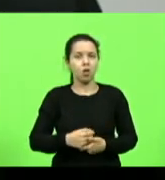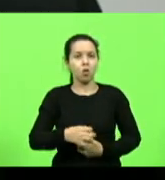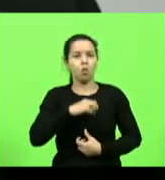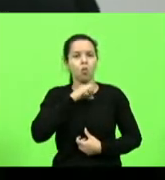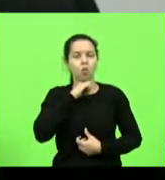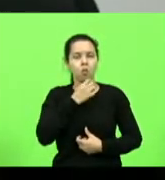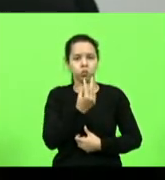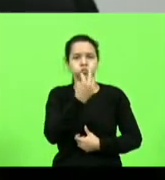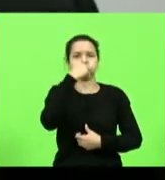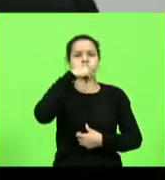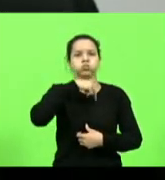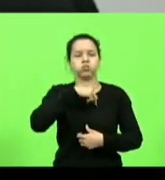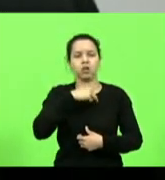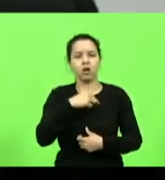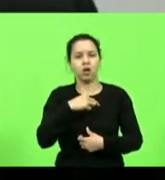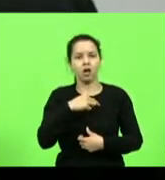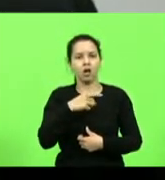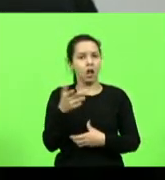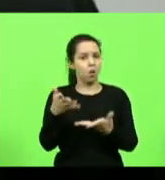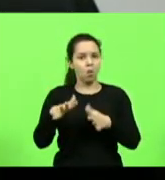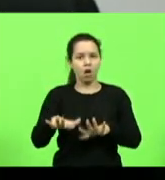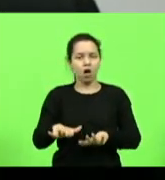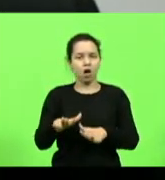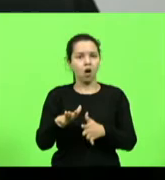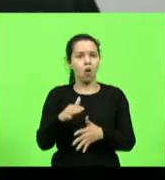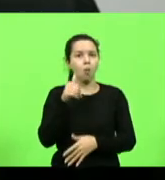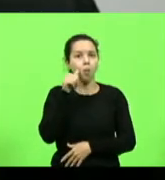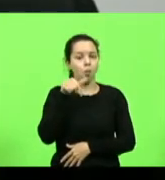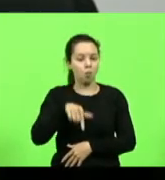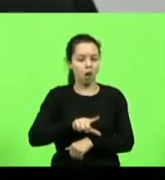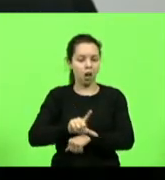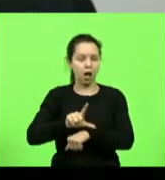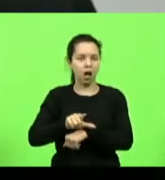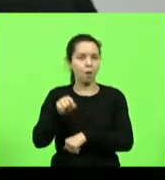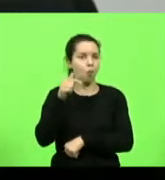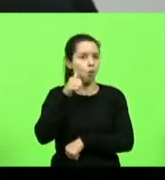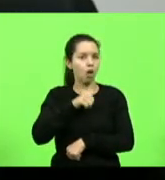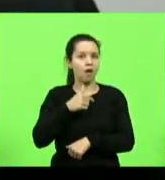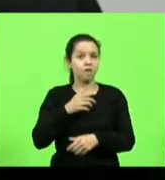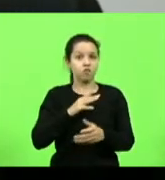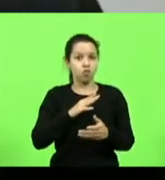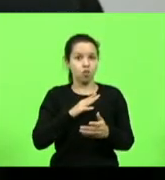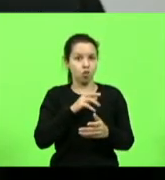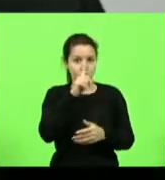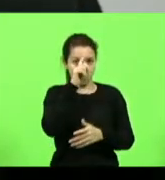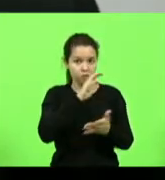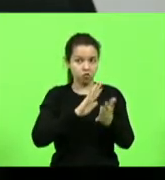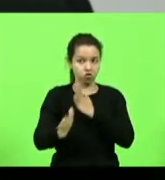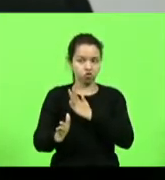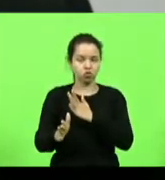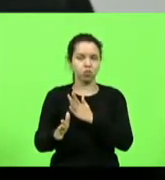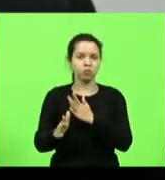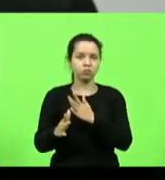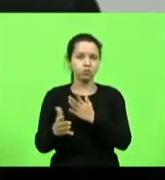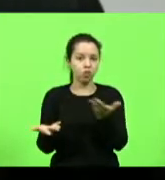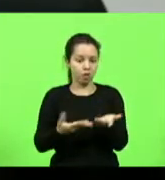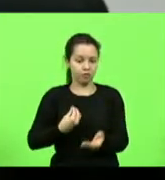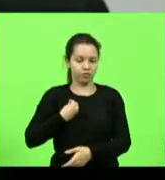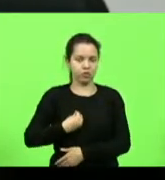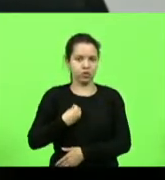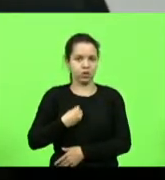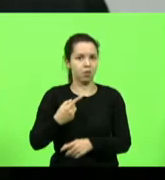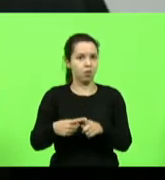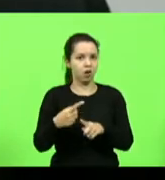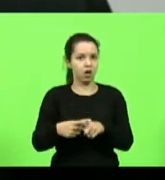até uma, teve um caso aqui em Lages que uma mulher, ela fugiu do hospital e hoje está viva. Então o pessoal está com muito medo de ser